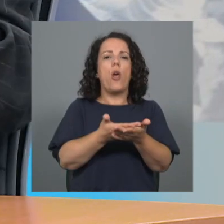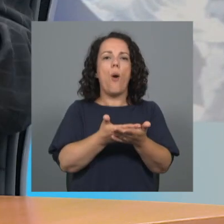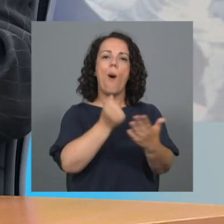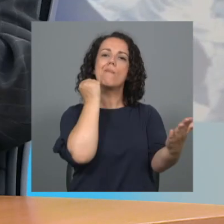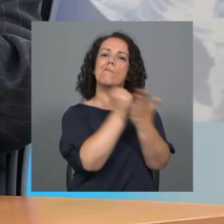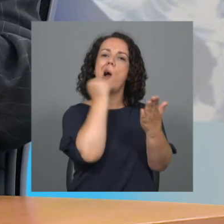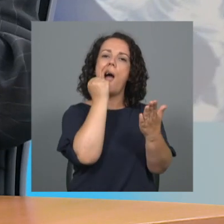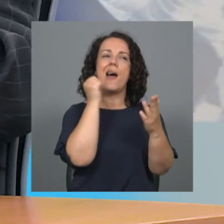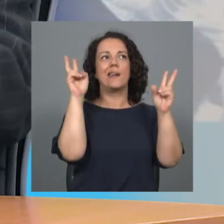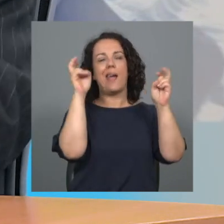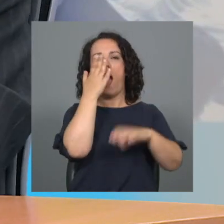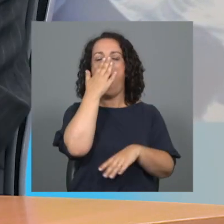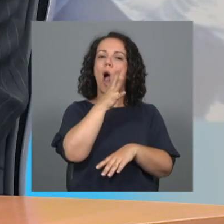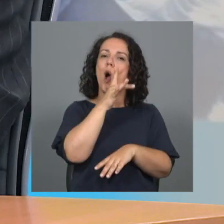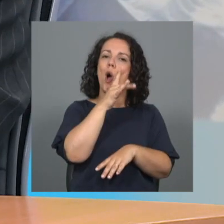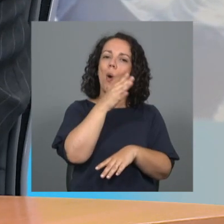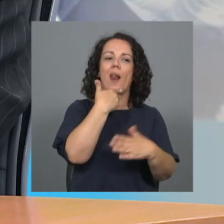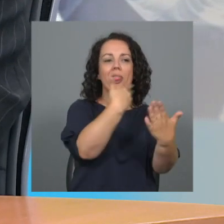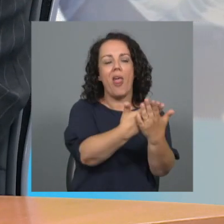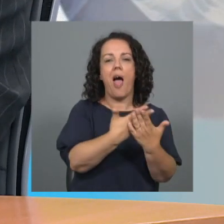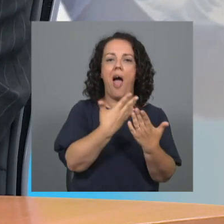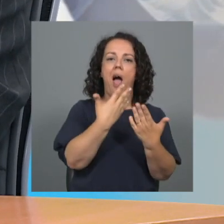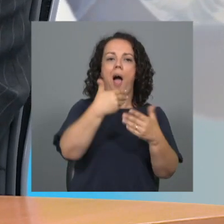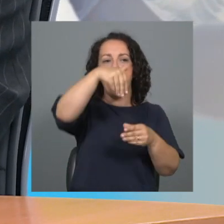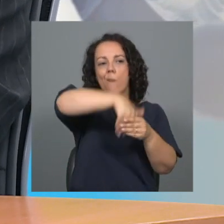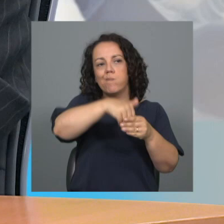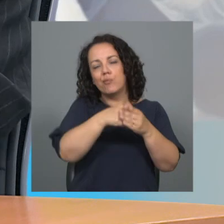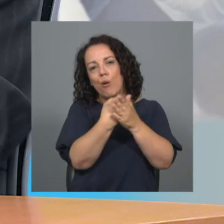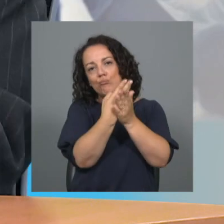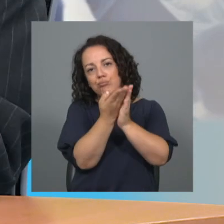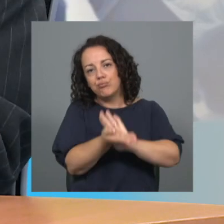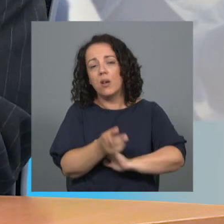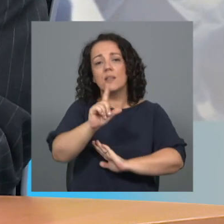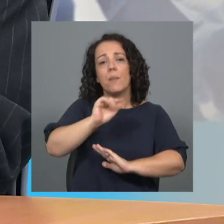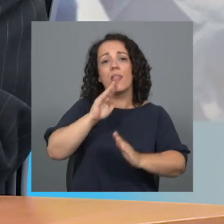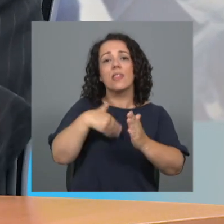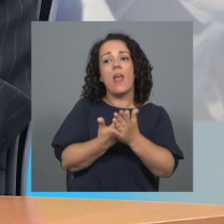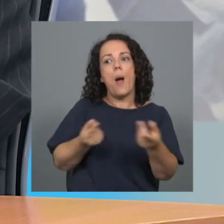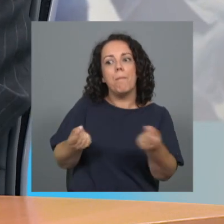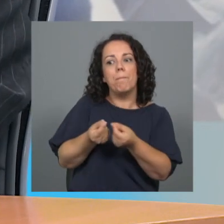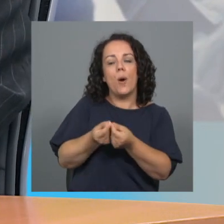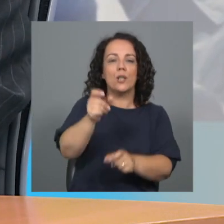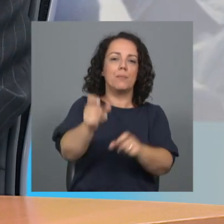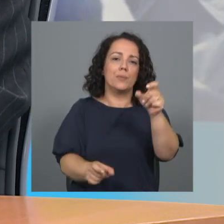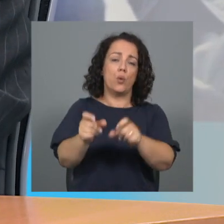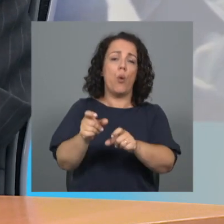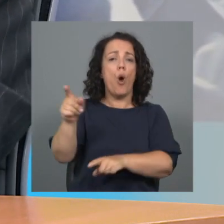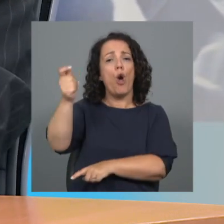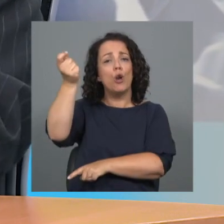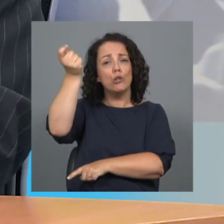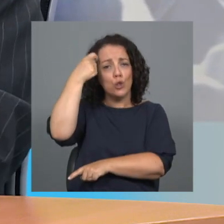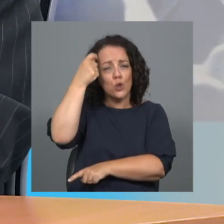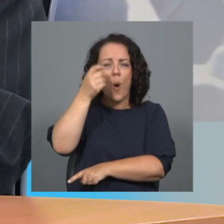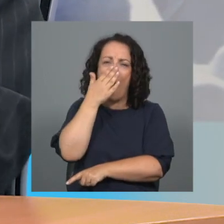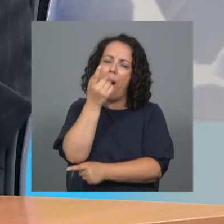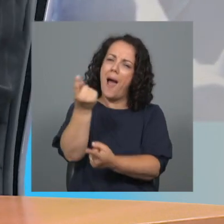várias cores, várias linhas que ajudam depois também a aproximá-lo das pessoas. E com São João aparece também um bocadinho a mesma. A